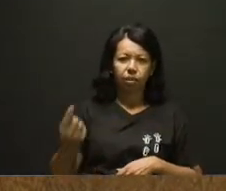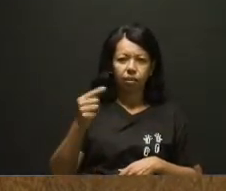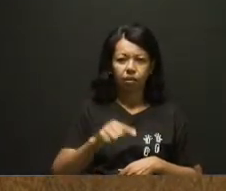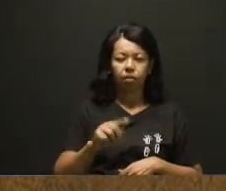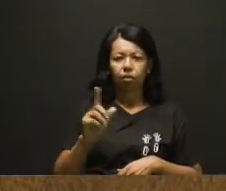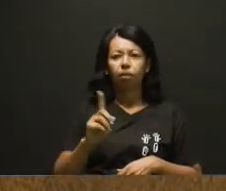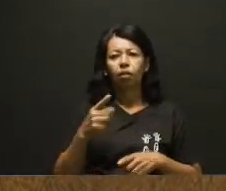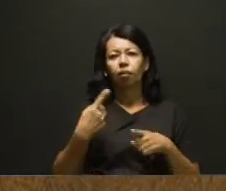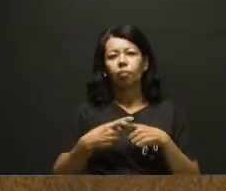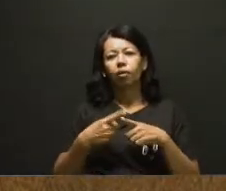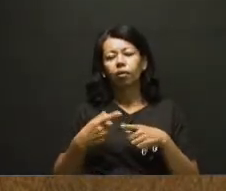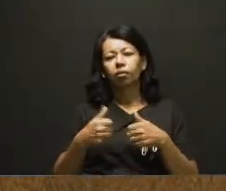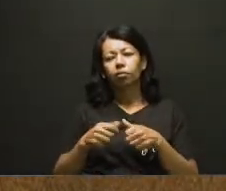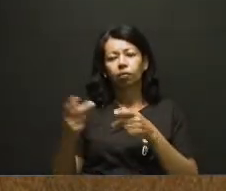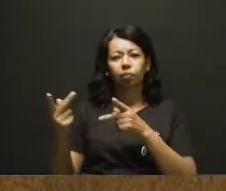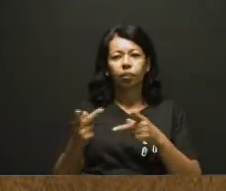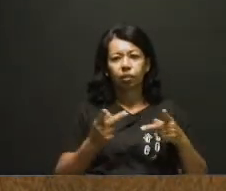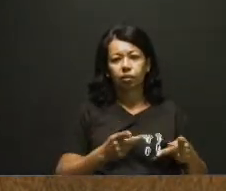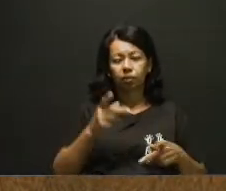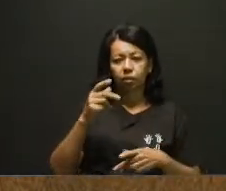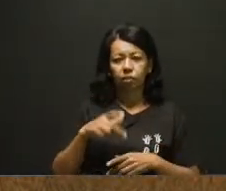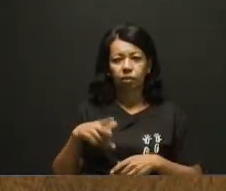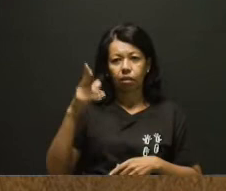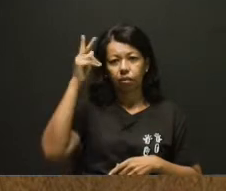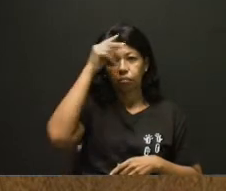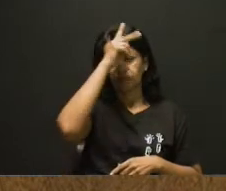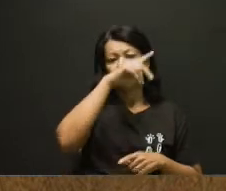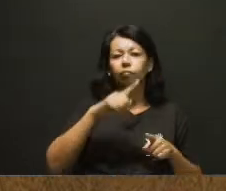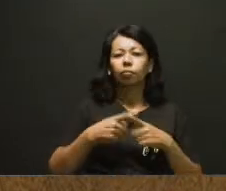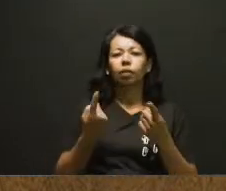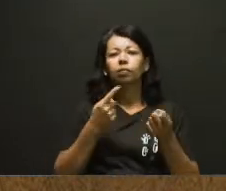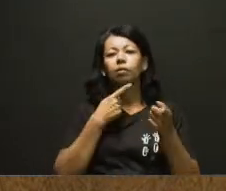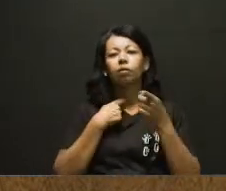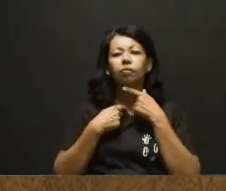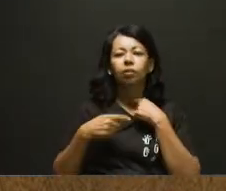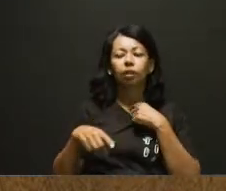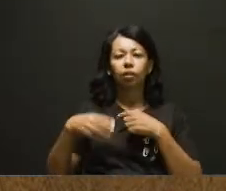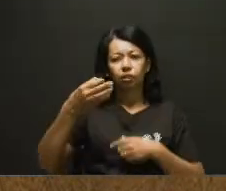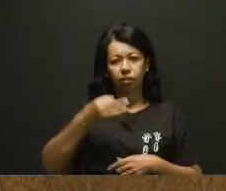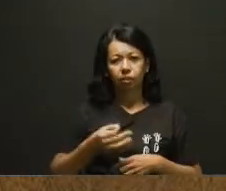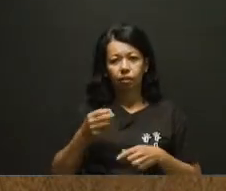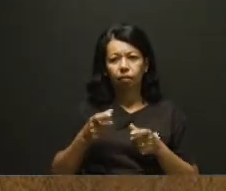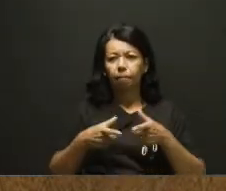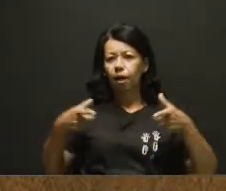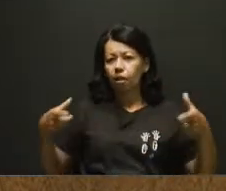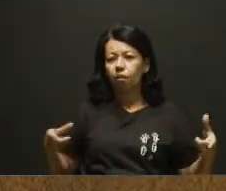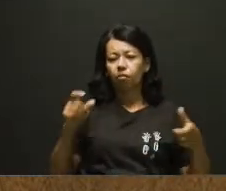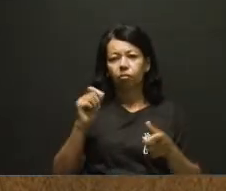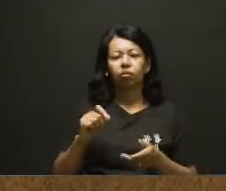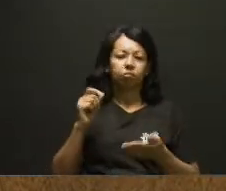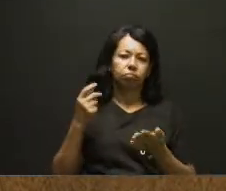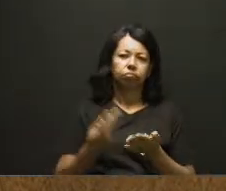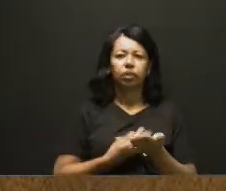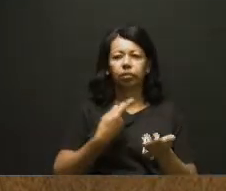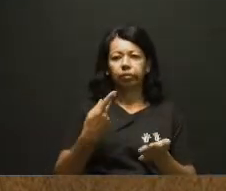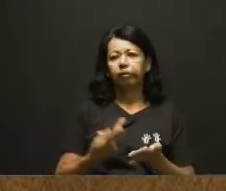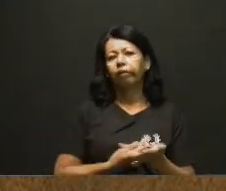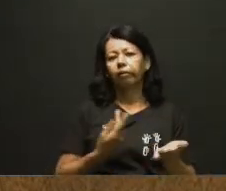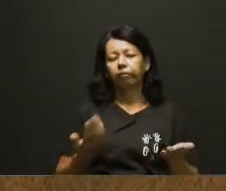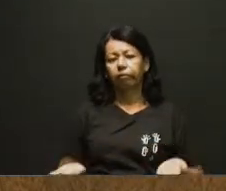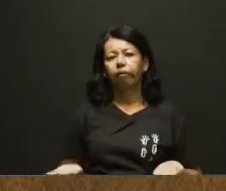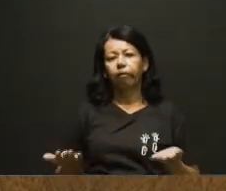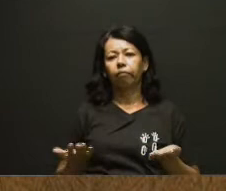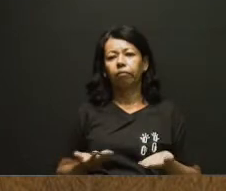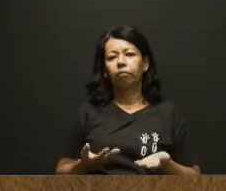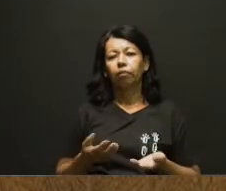não porque estou na presença do prefeito a vontade de acertar é muito maior do que a vaga de rai é óbvio é